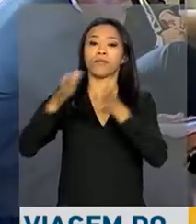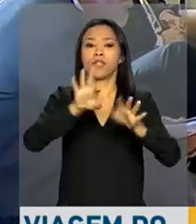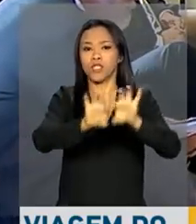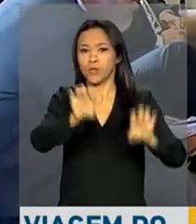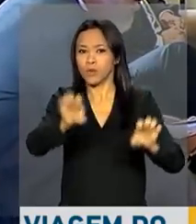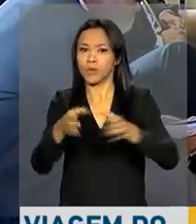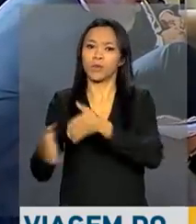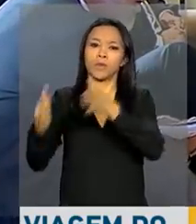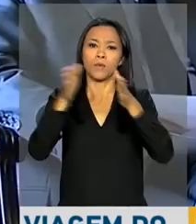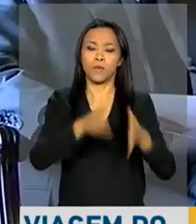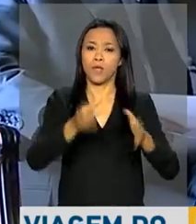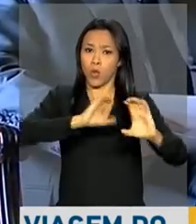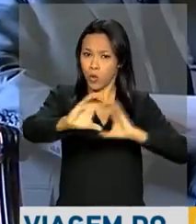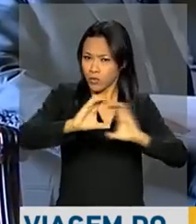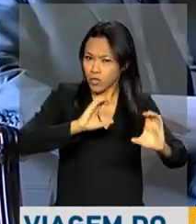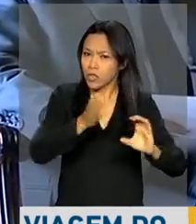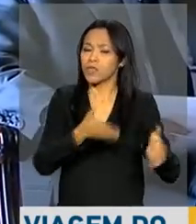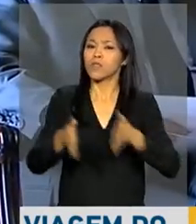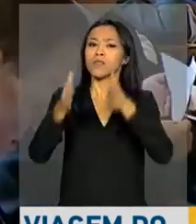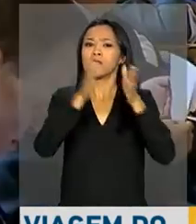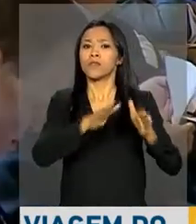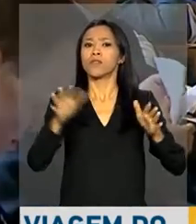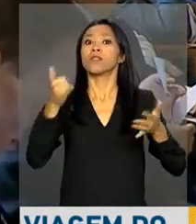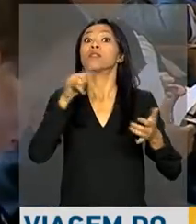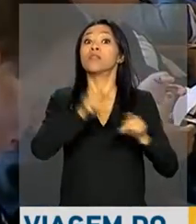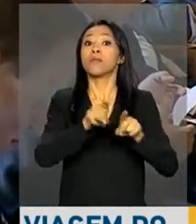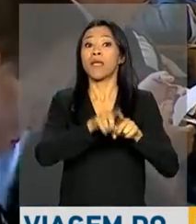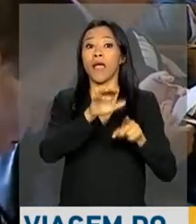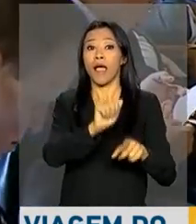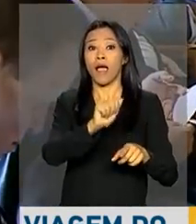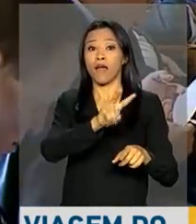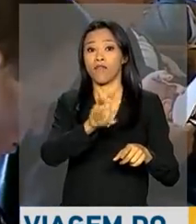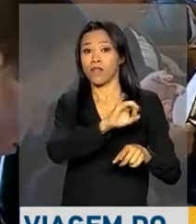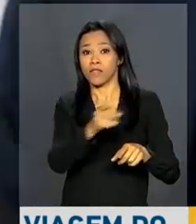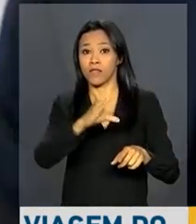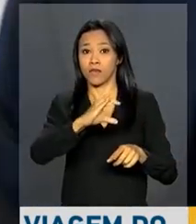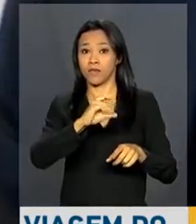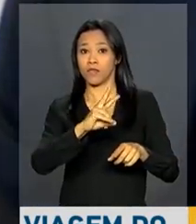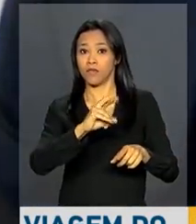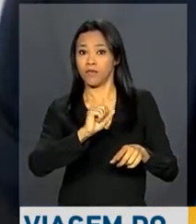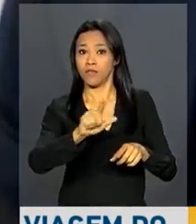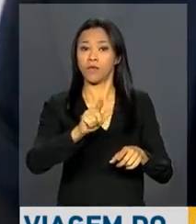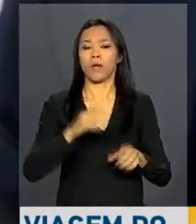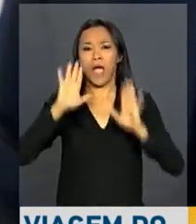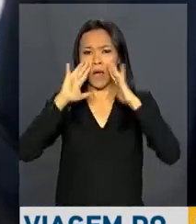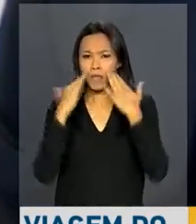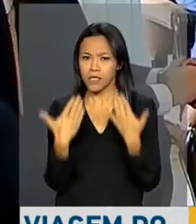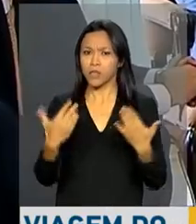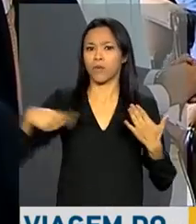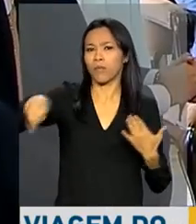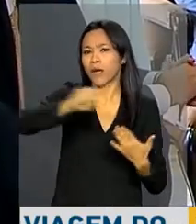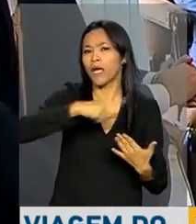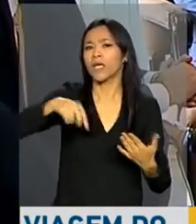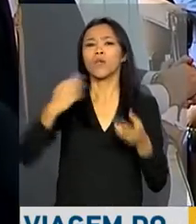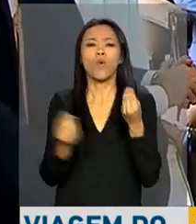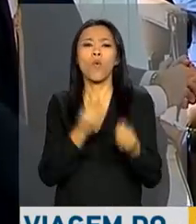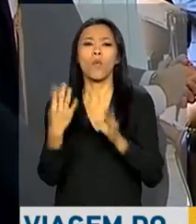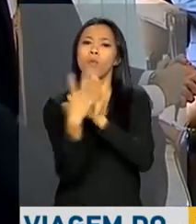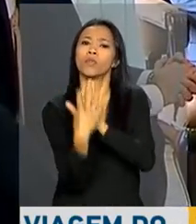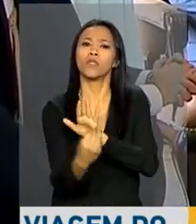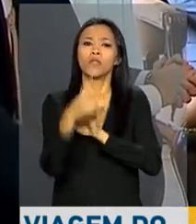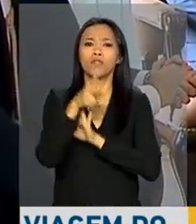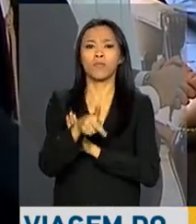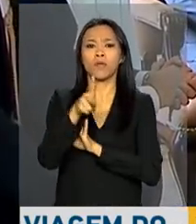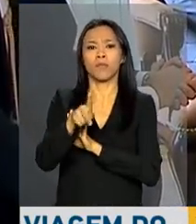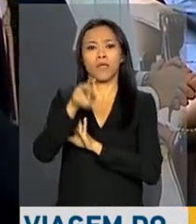infraestrutura, telecomunicações e aviação civil. O presidente apresentou a eles as oportunidades com as concessões do PPI,